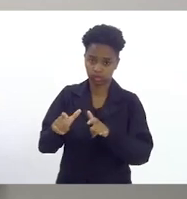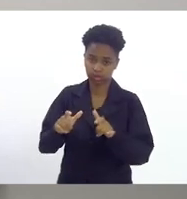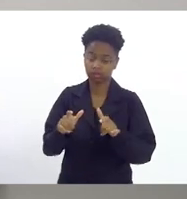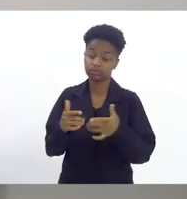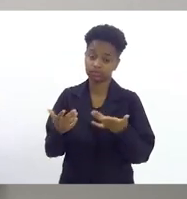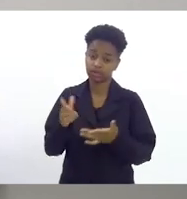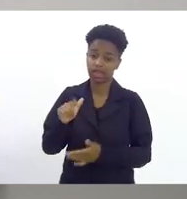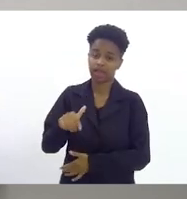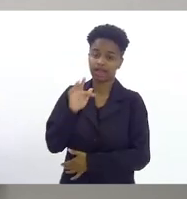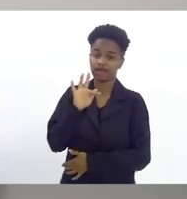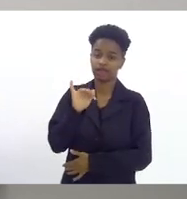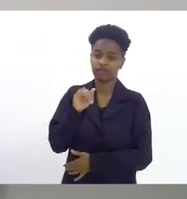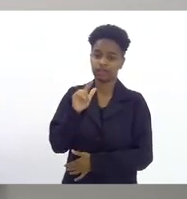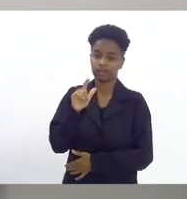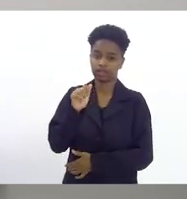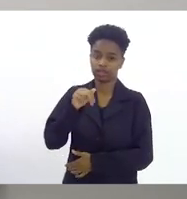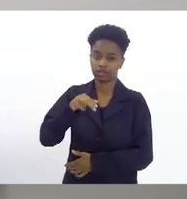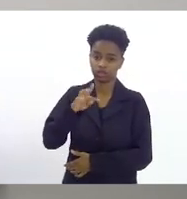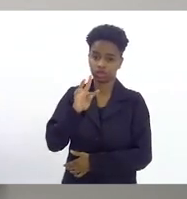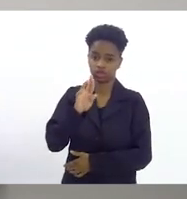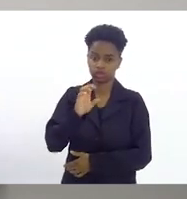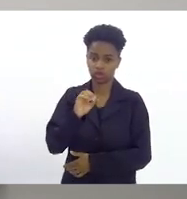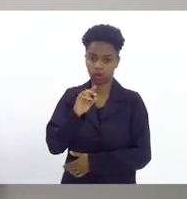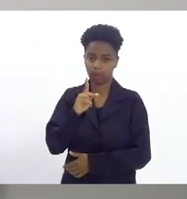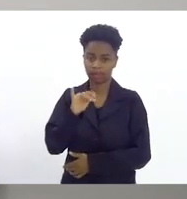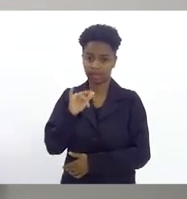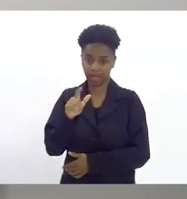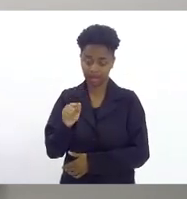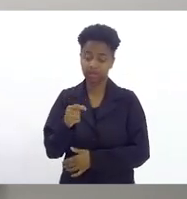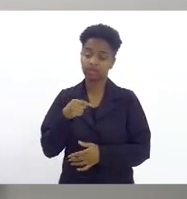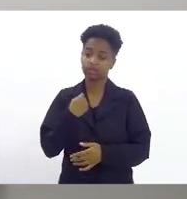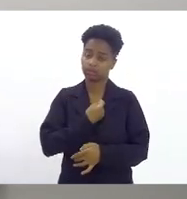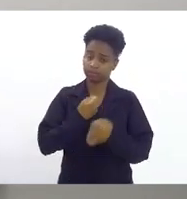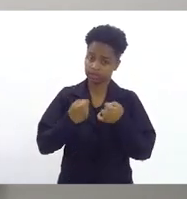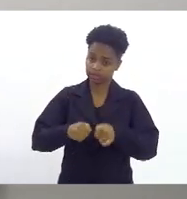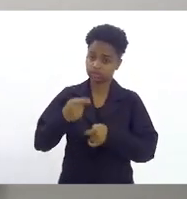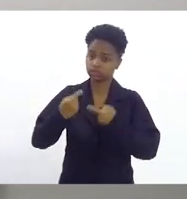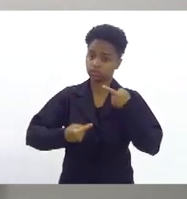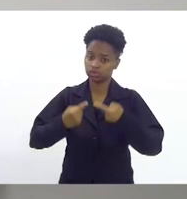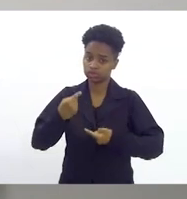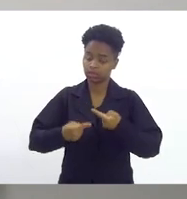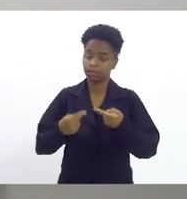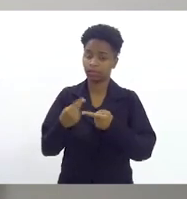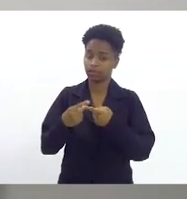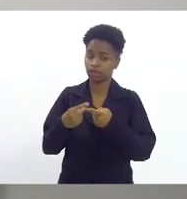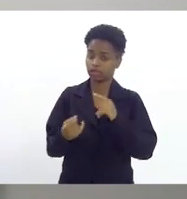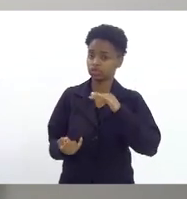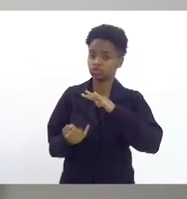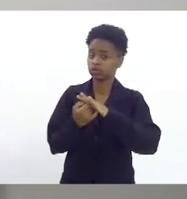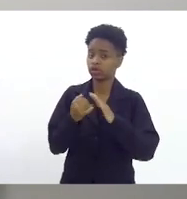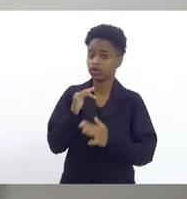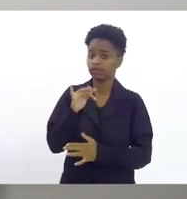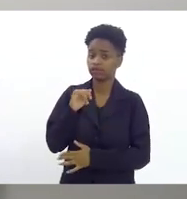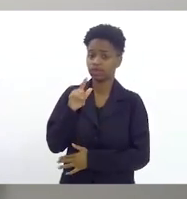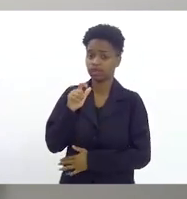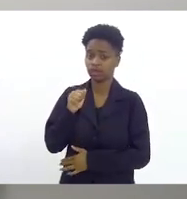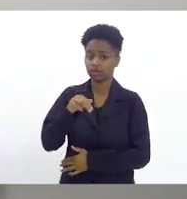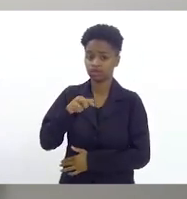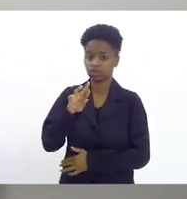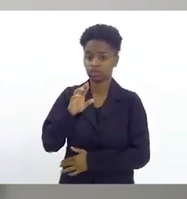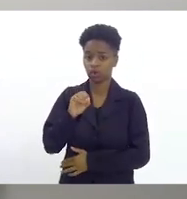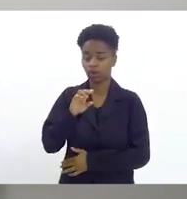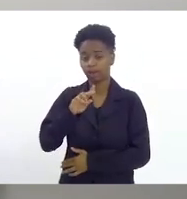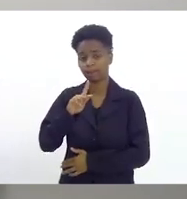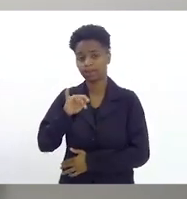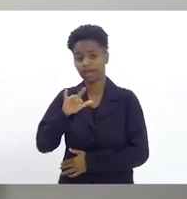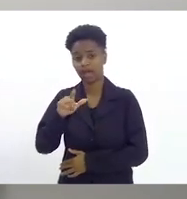filantrópicas porque esse é um outro problema que a gente tem que discutir o que é uma entidade filantrópica que tem dono como